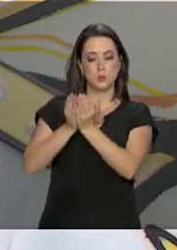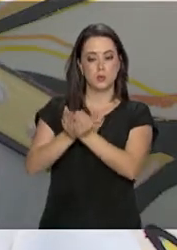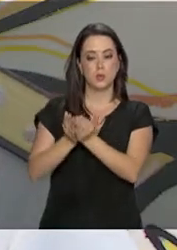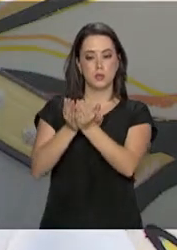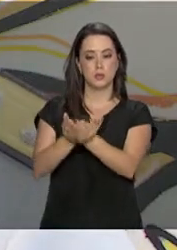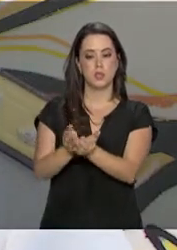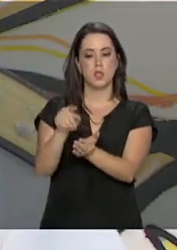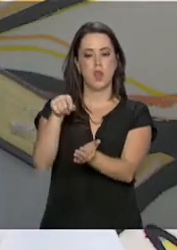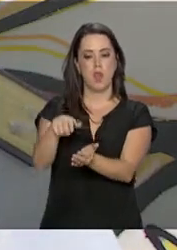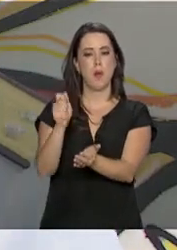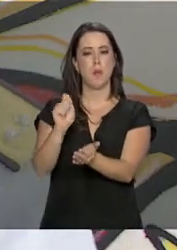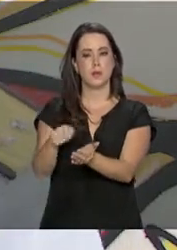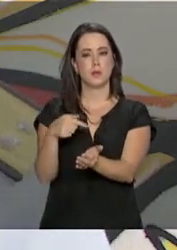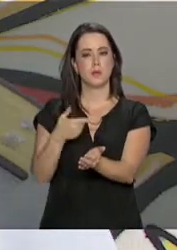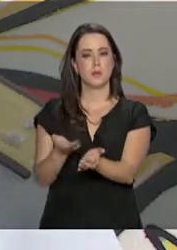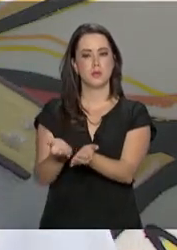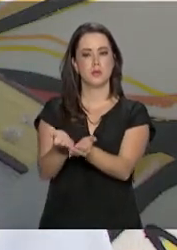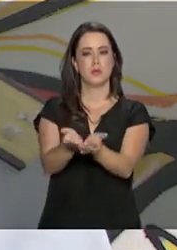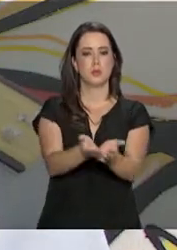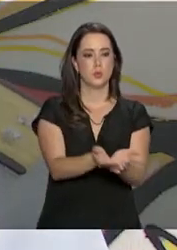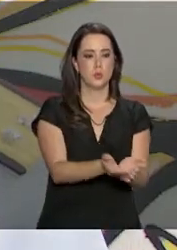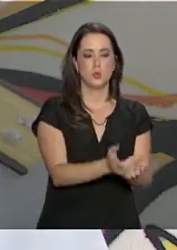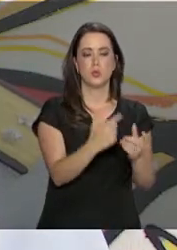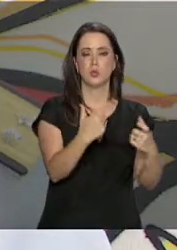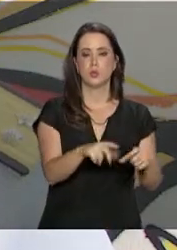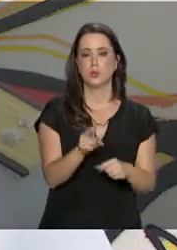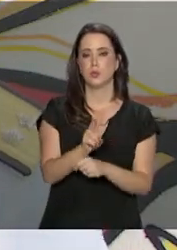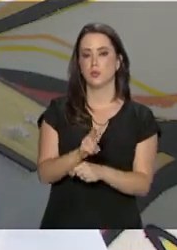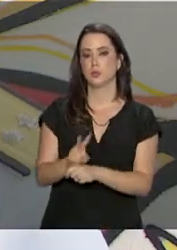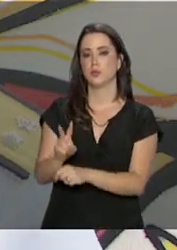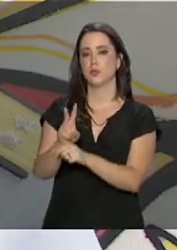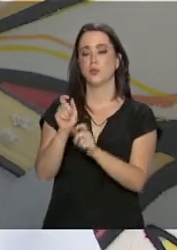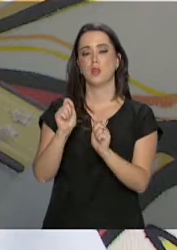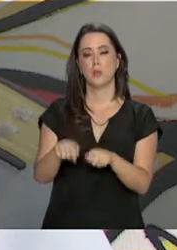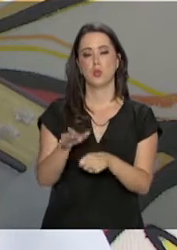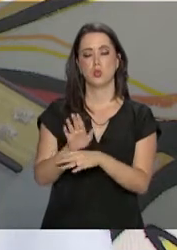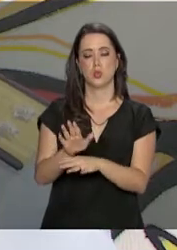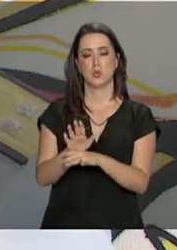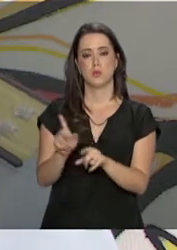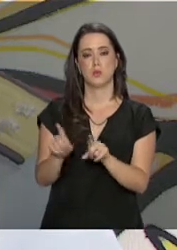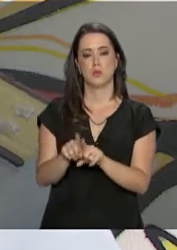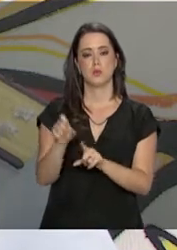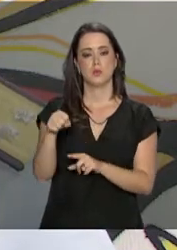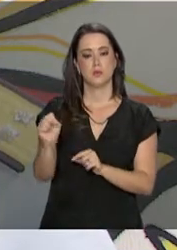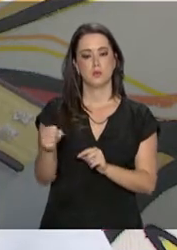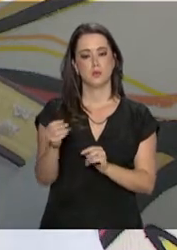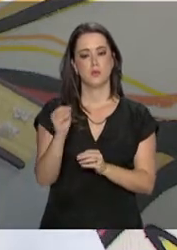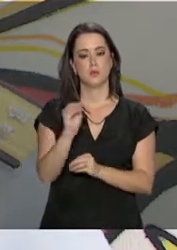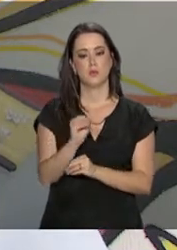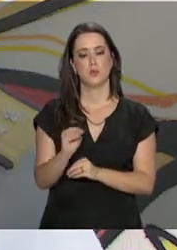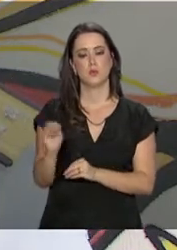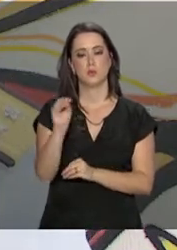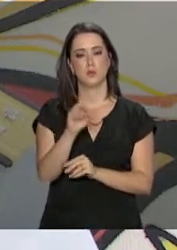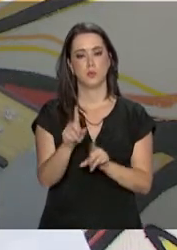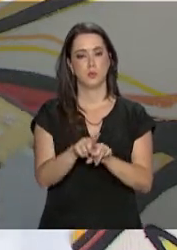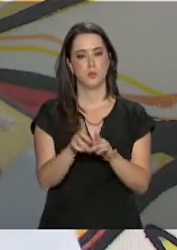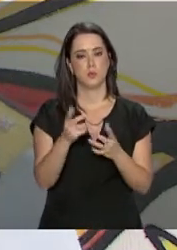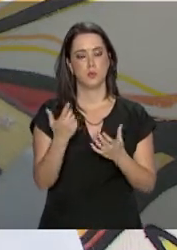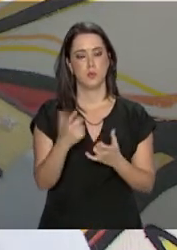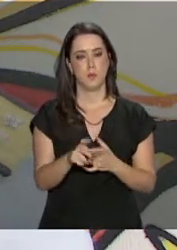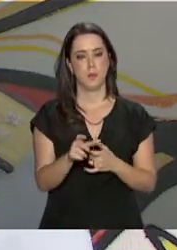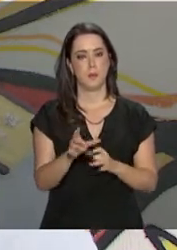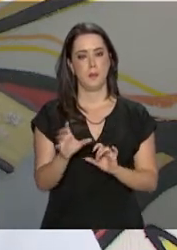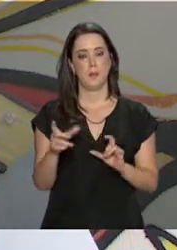dos navios nessas unidades de conservação. Ele pode contribuir nessa medida em que